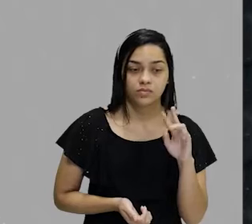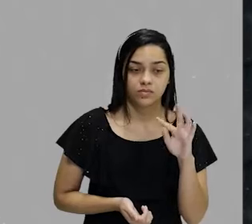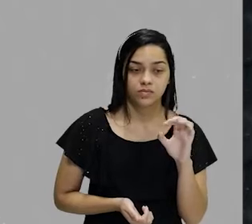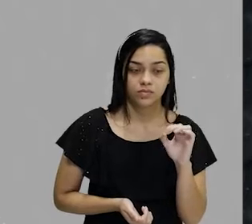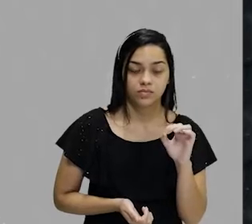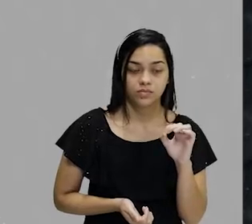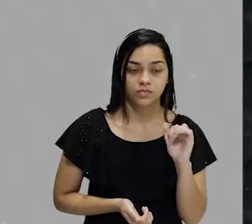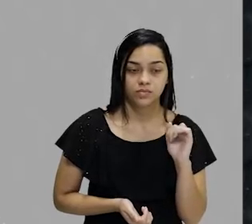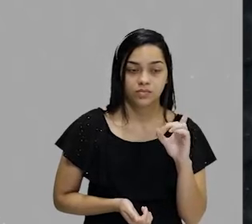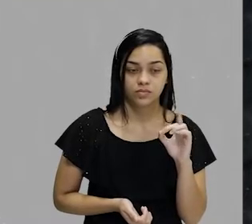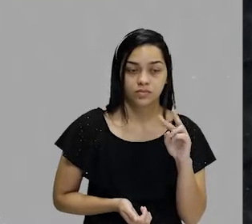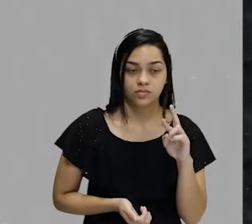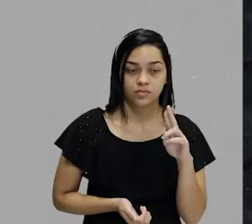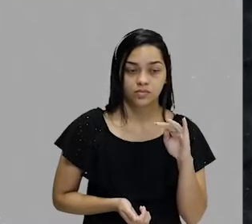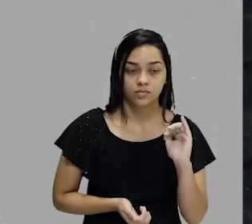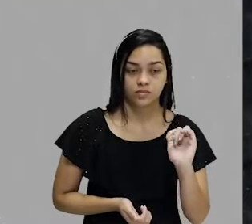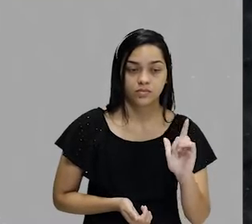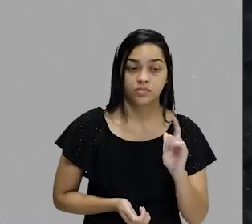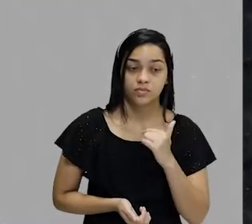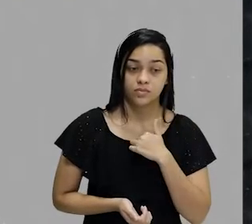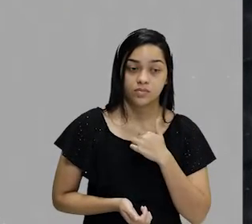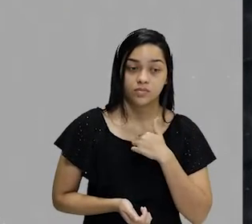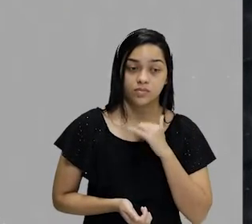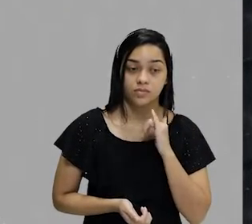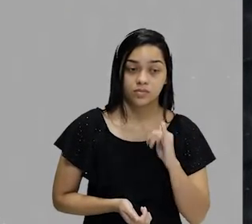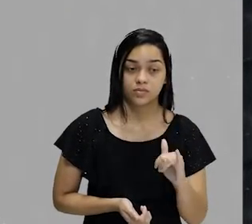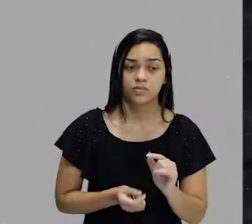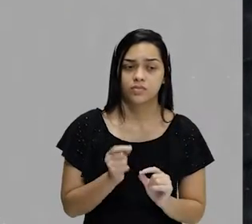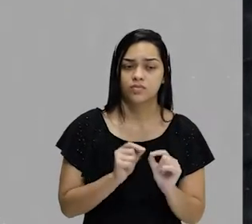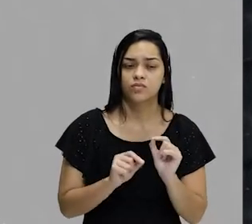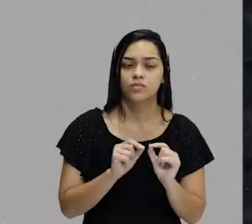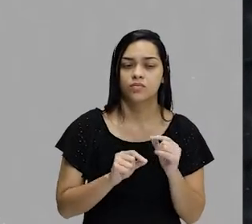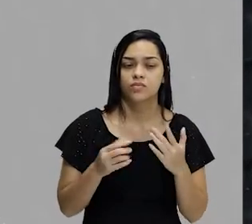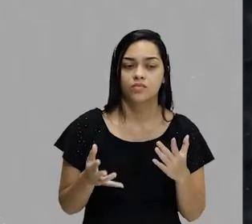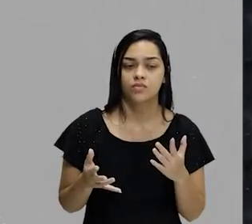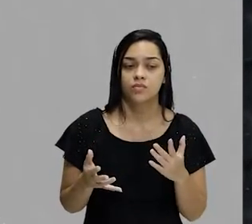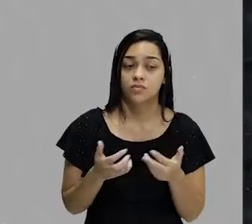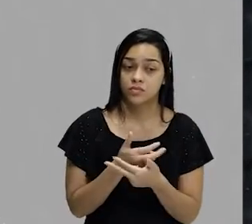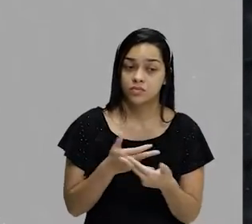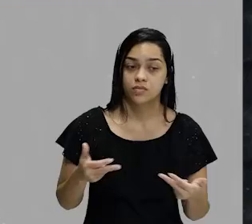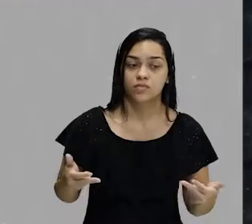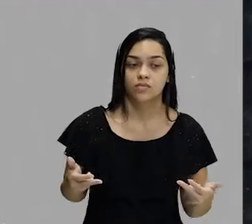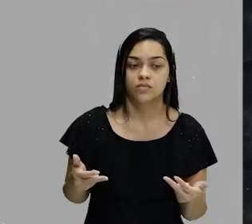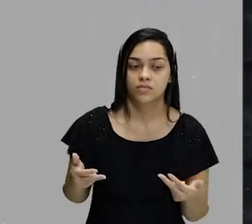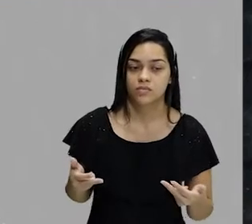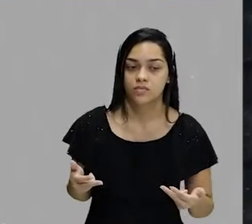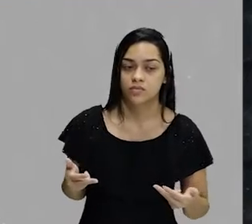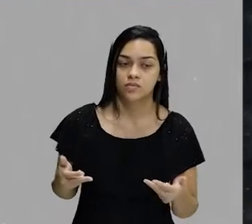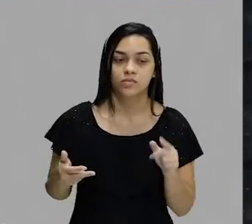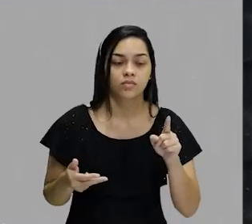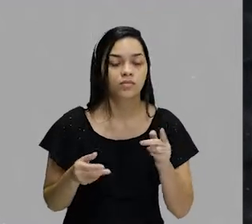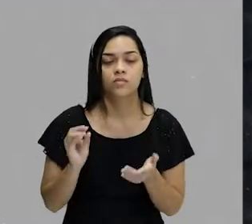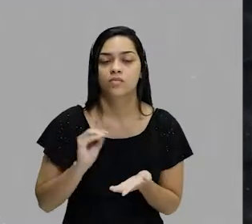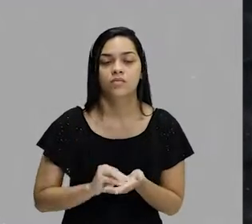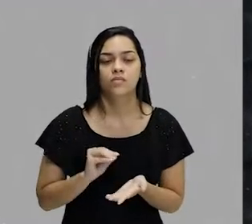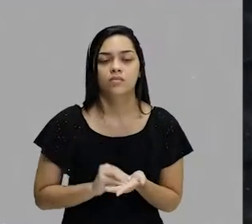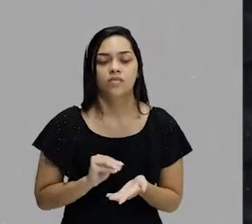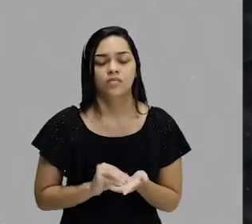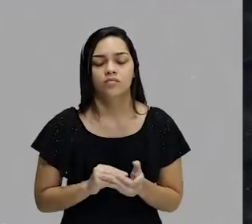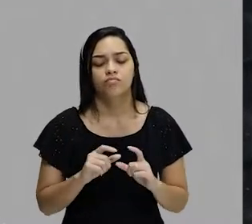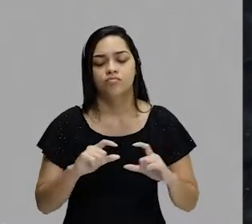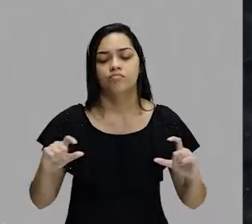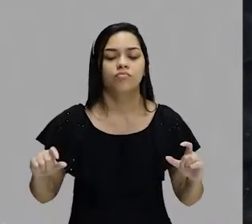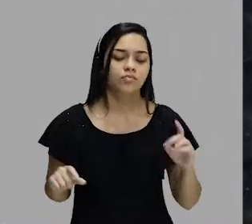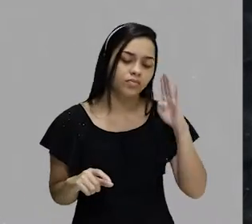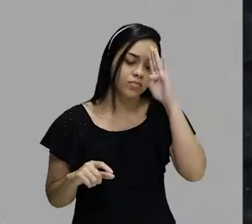Sempre. Disse. Então, eu disse. Eu disse o quê? Eu disse alguma coisa. O que está faltando aqui nesta